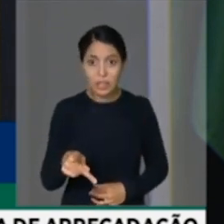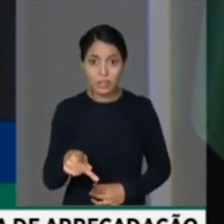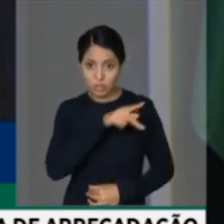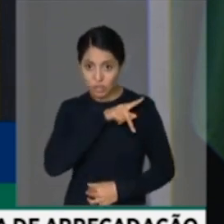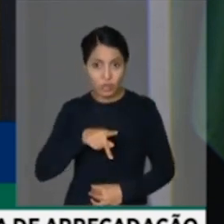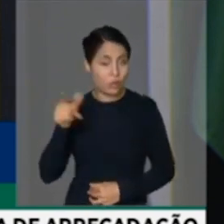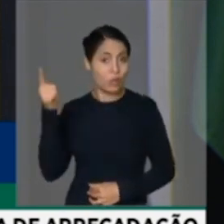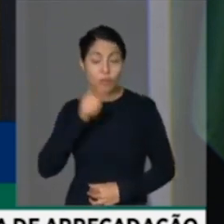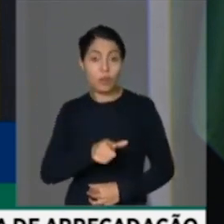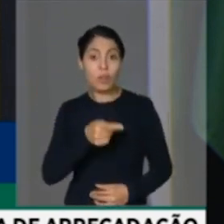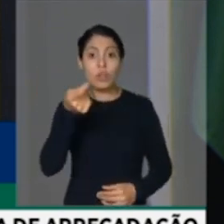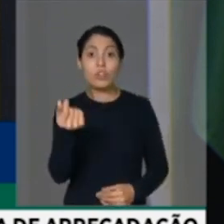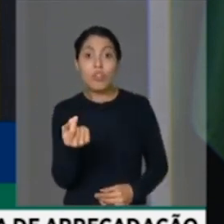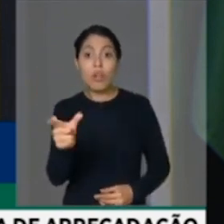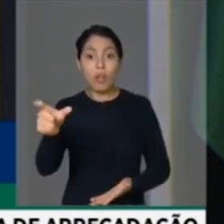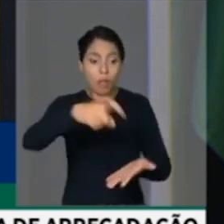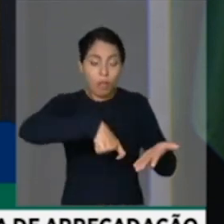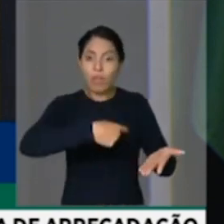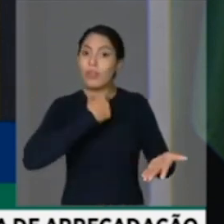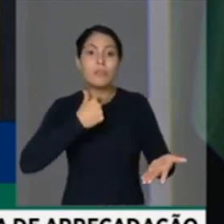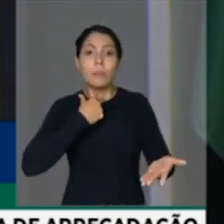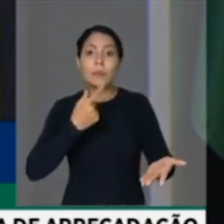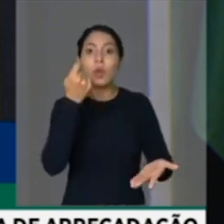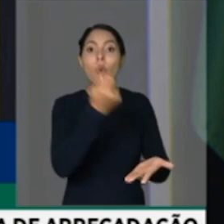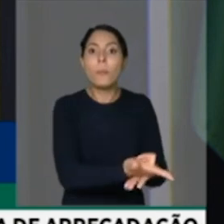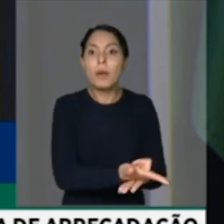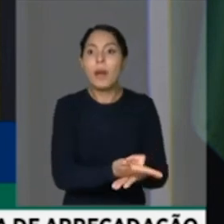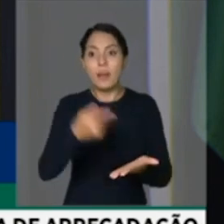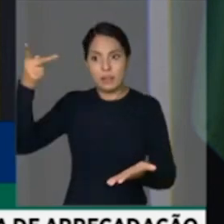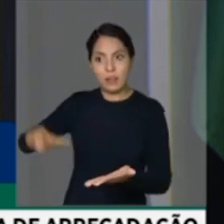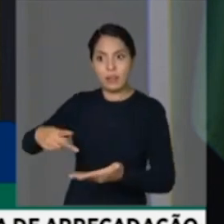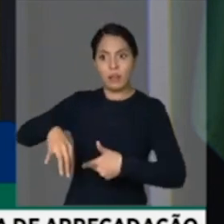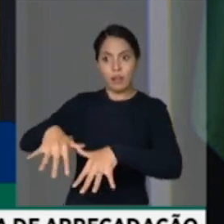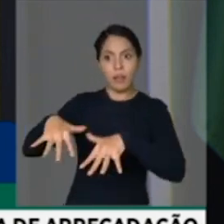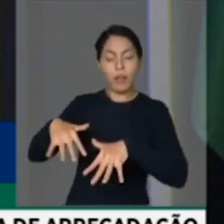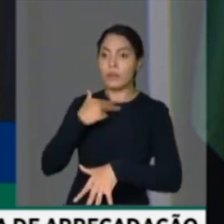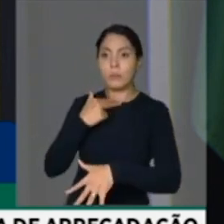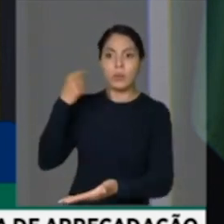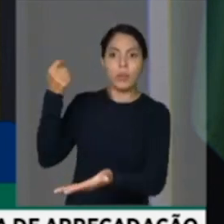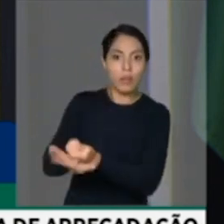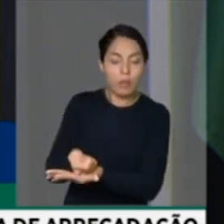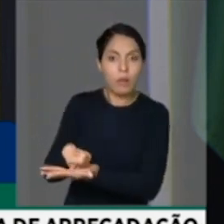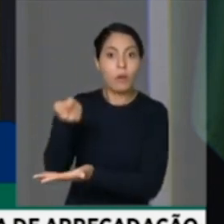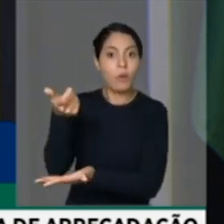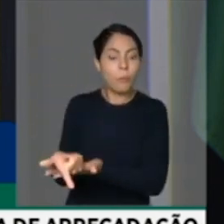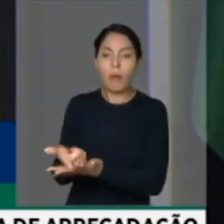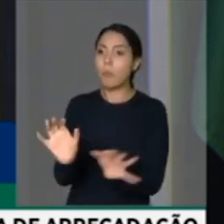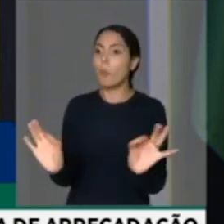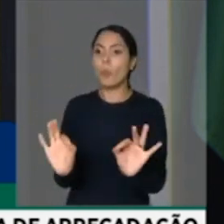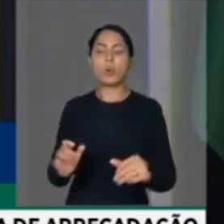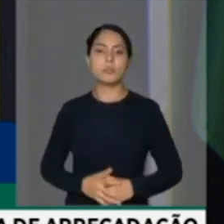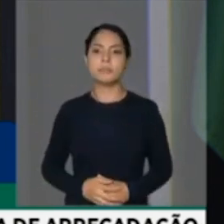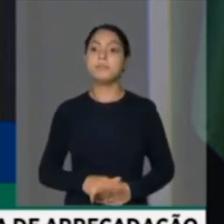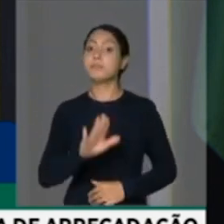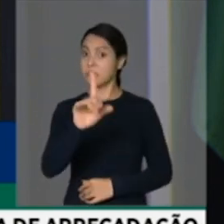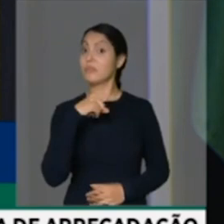cartão corporativo. O presidente da República não pode fazer gasto nenhum, nem o parlamento pode fazer gasto nenhum sem aprovação dessa Lei de Diretrizes Orçamentárias. E nós